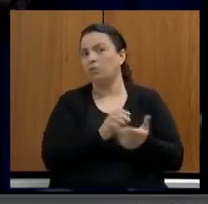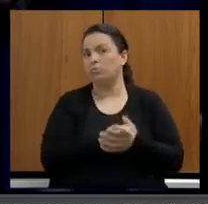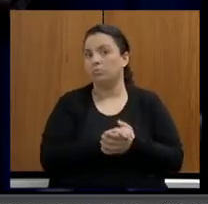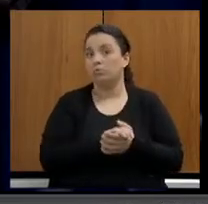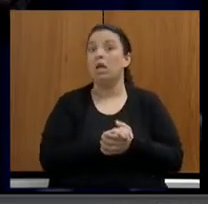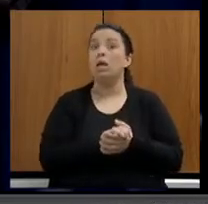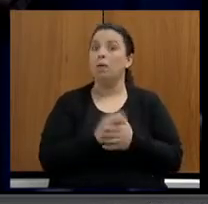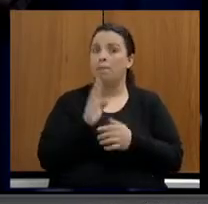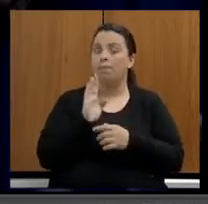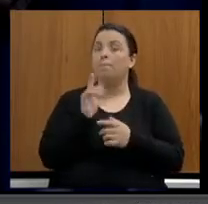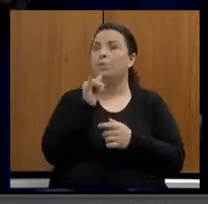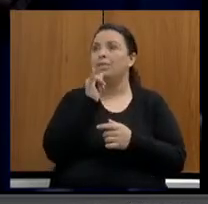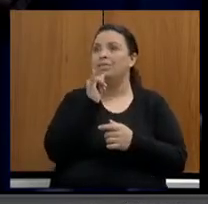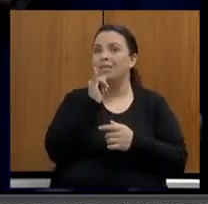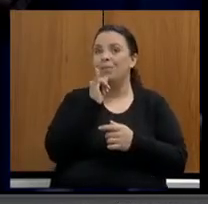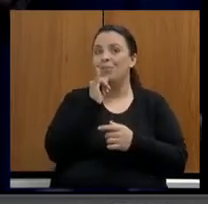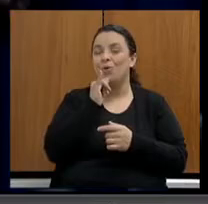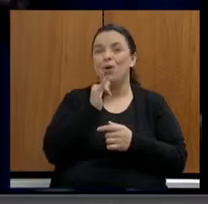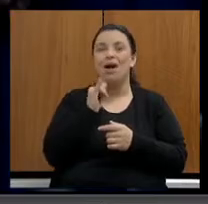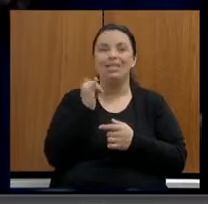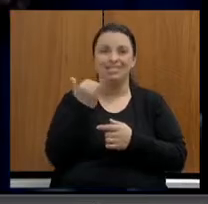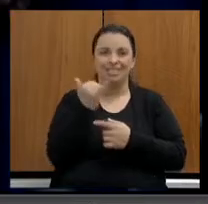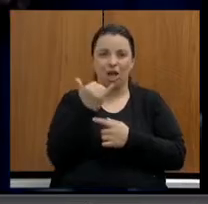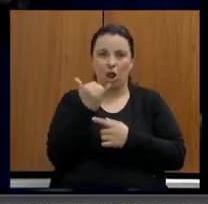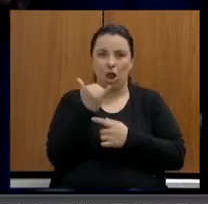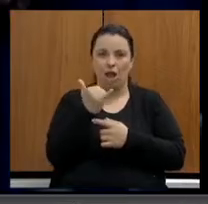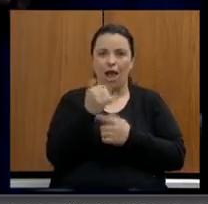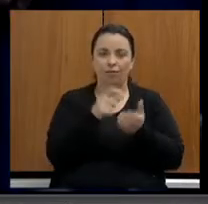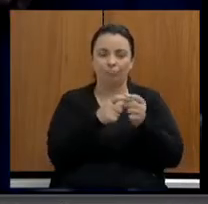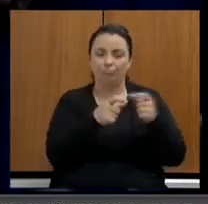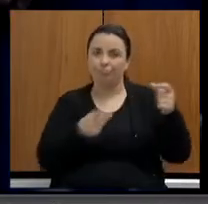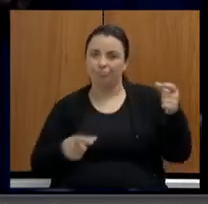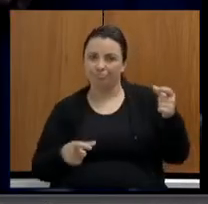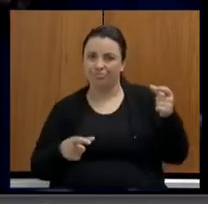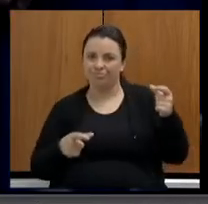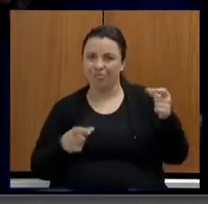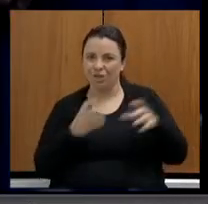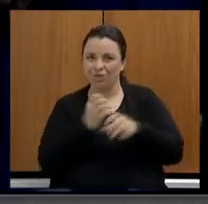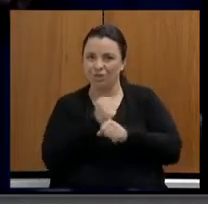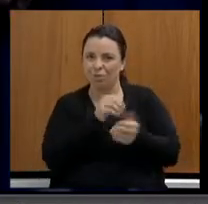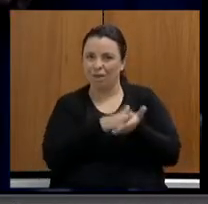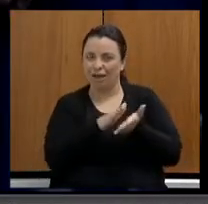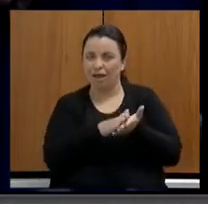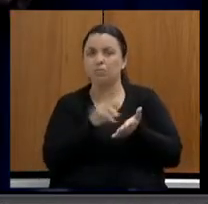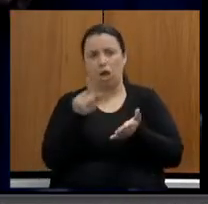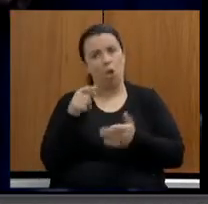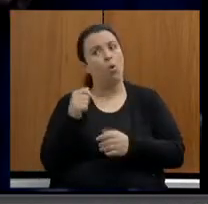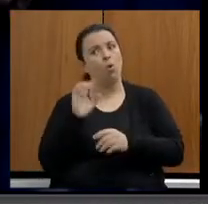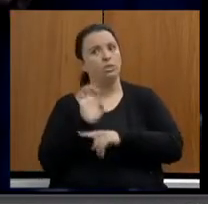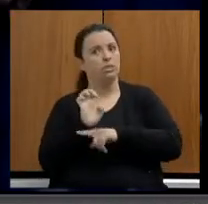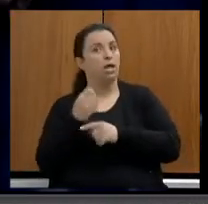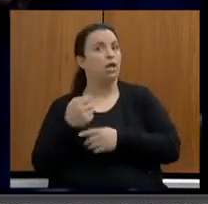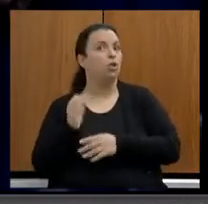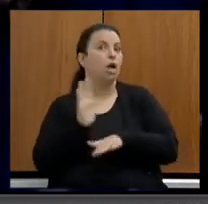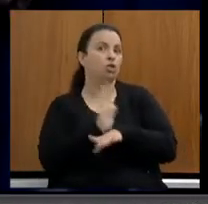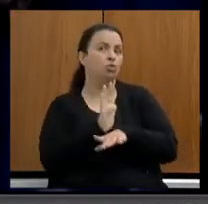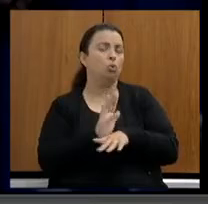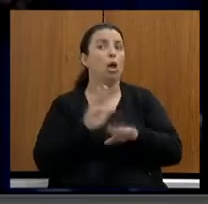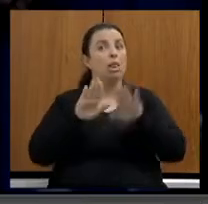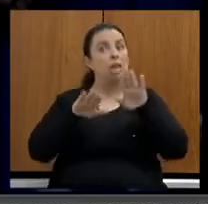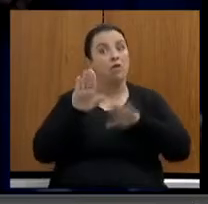telefonia para poder gastar mais e pode ser que nesse caso específico não tenha sido